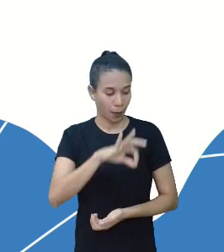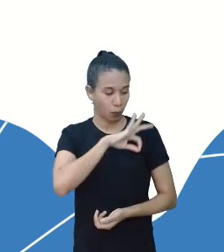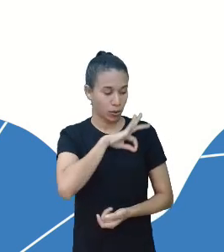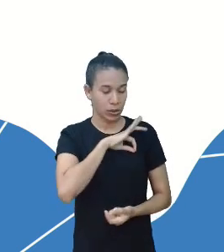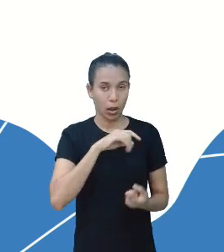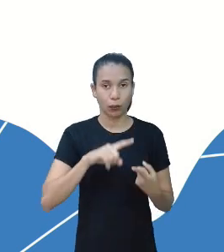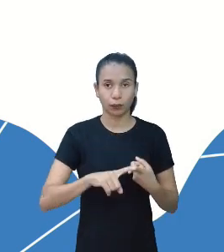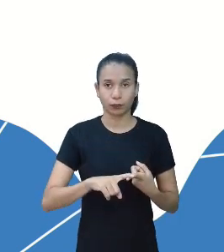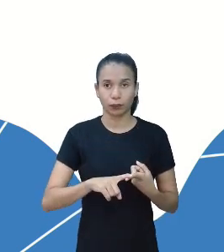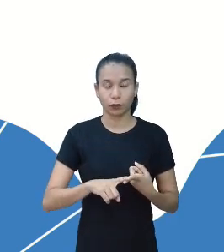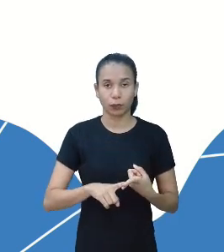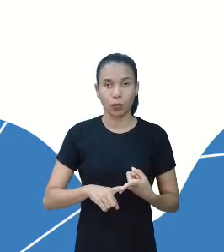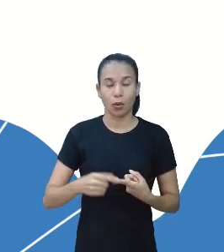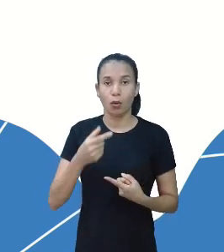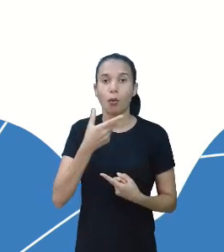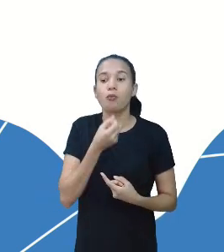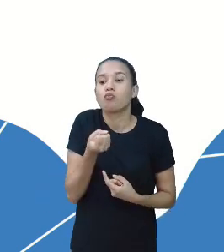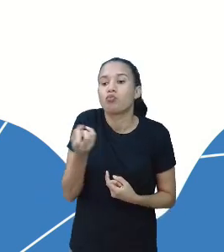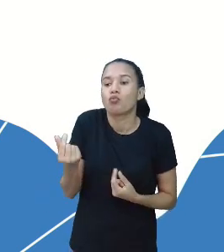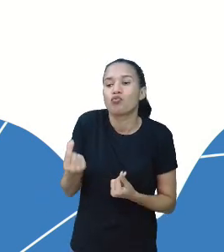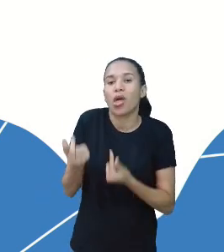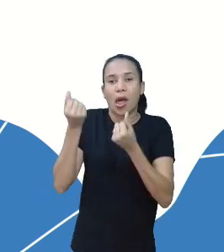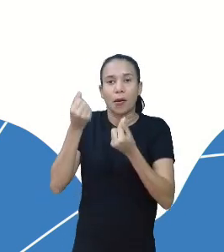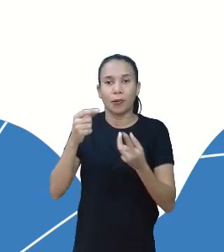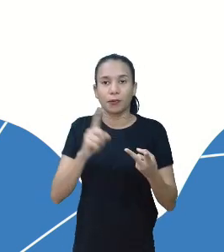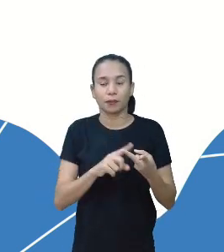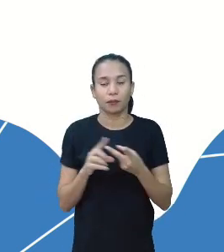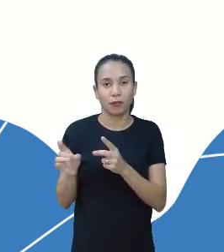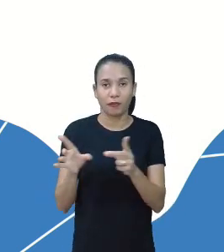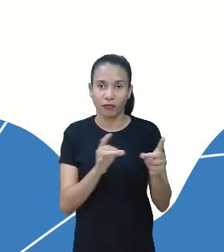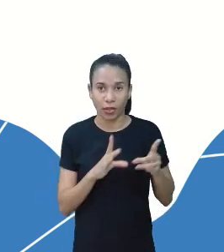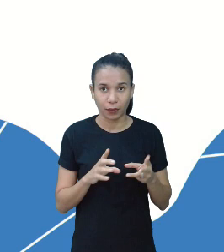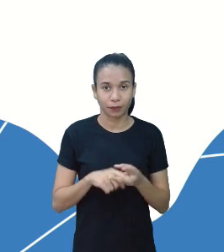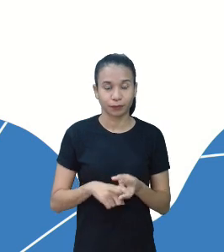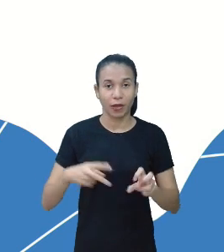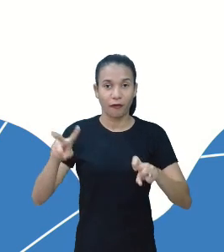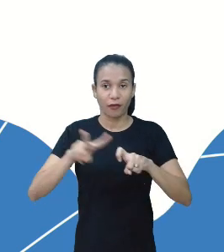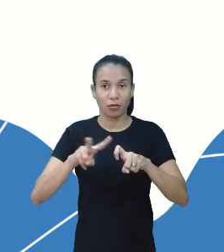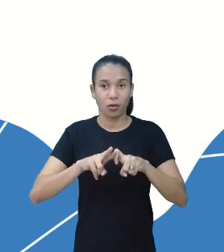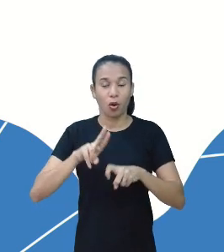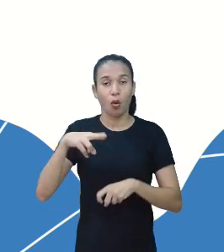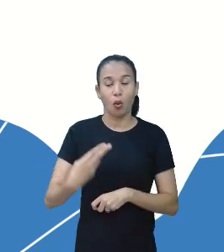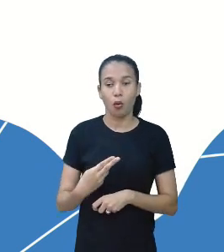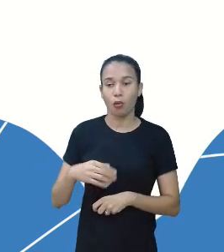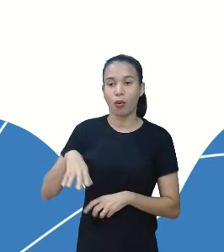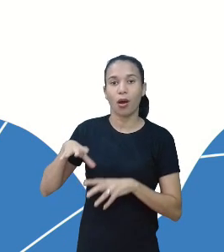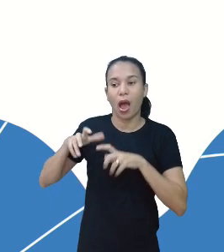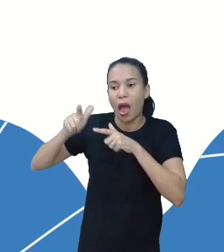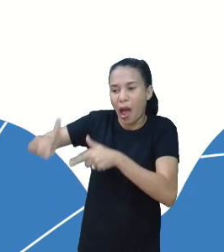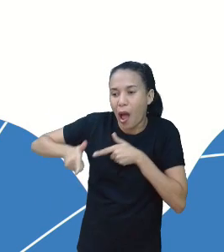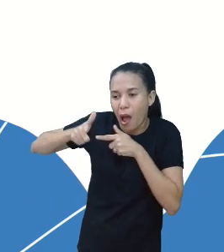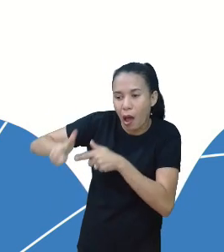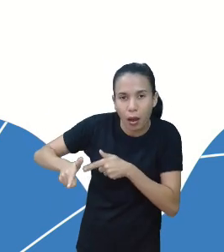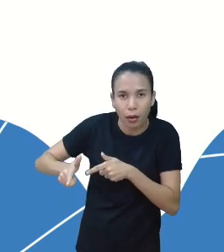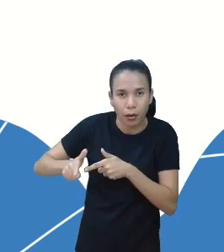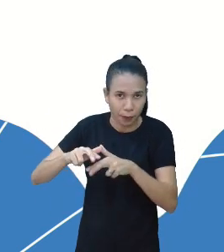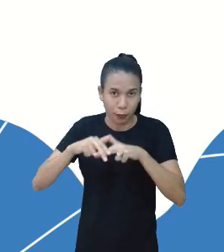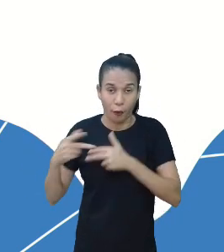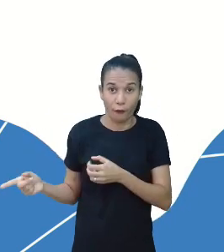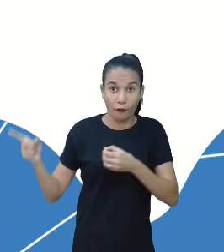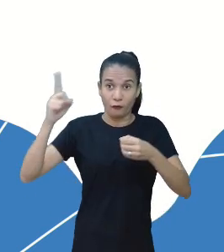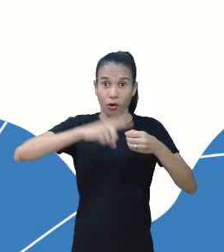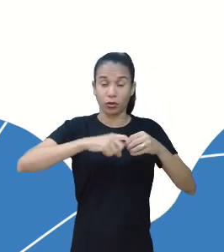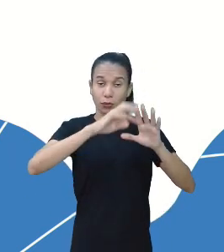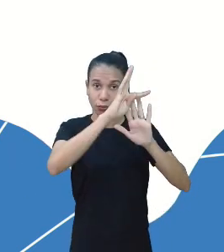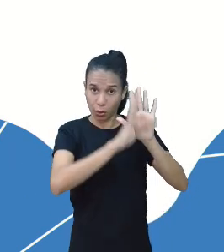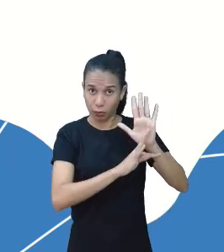policial, milionário, comerciante, veterinário ou caçador. Então, voltando para o